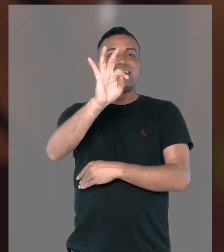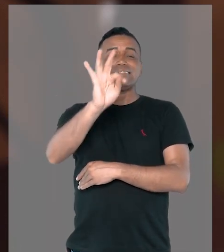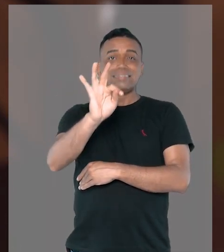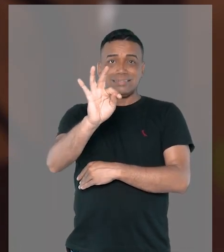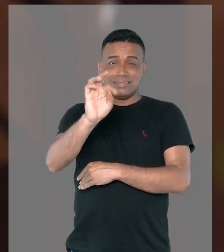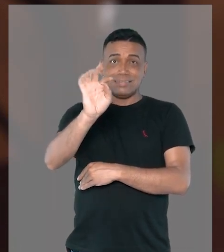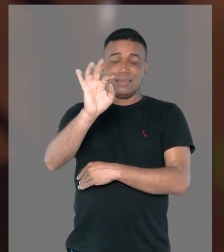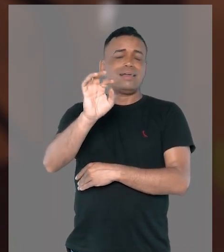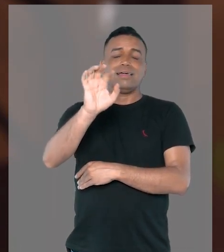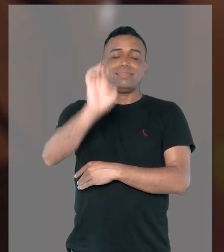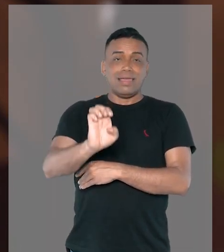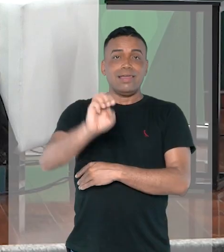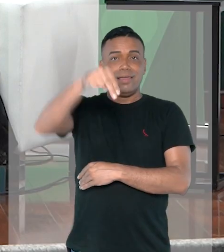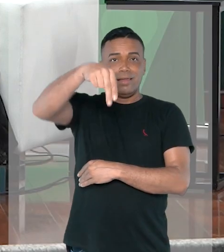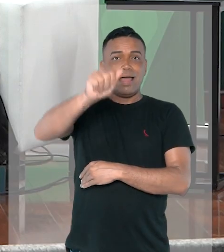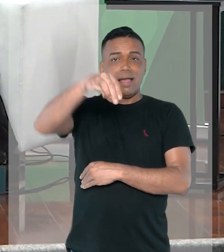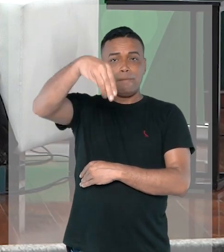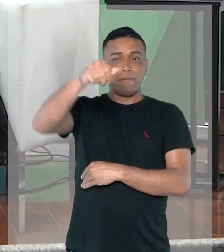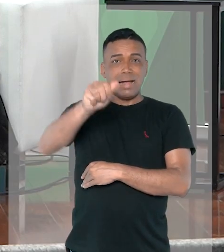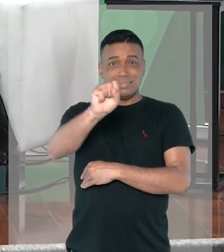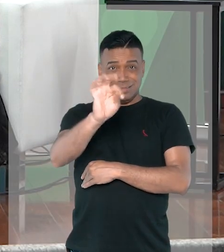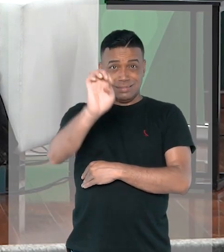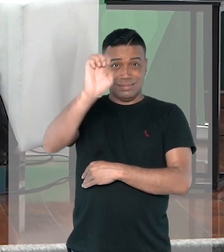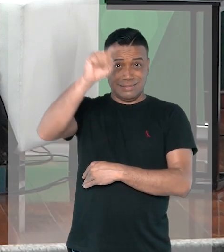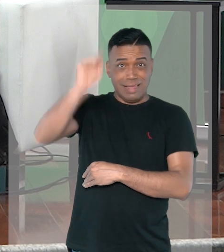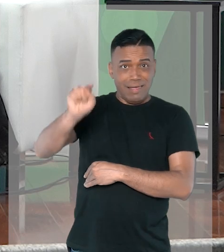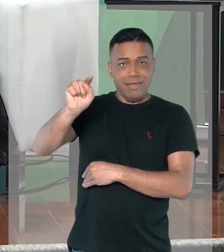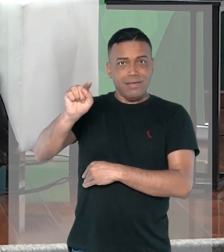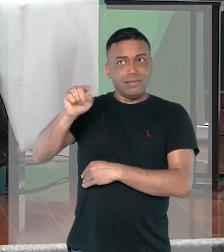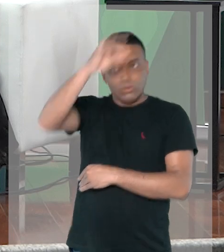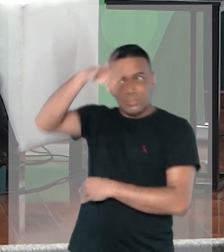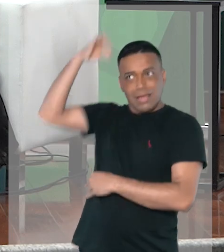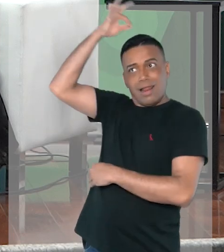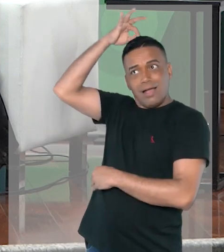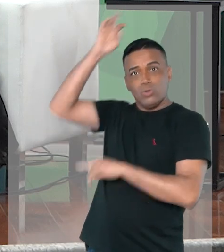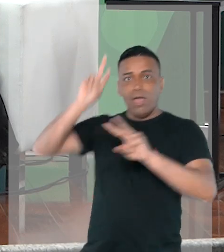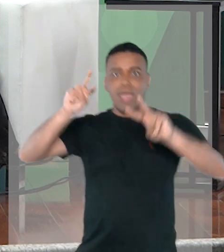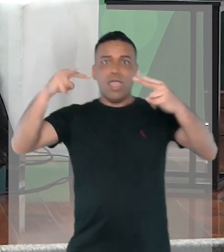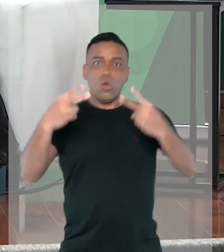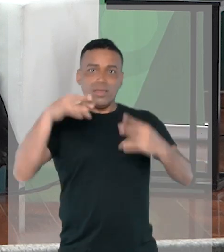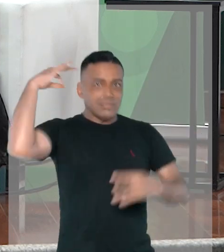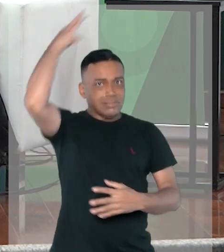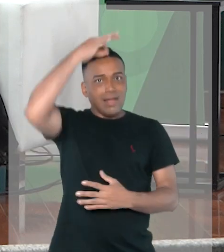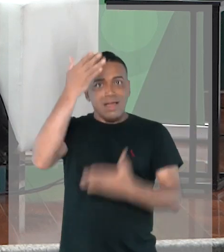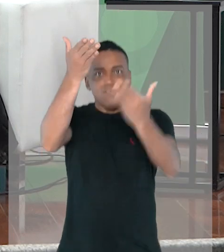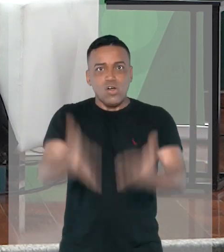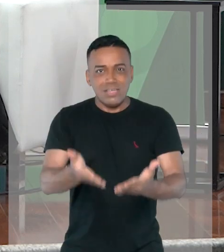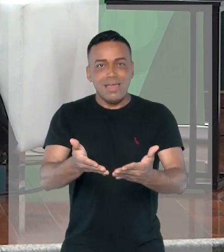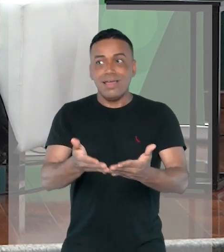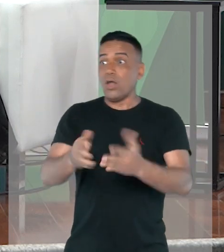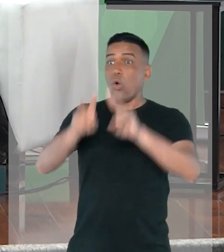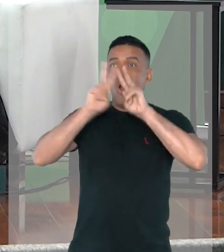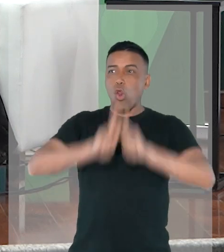o sagrado em mim reconhece e cumprimenta o sagrado em você. Ela colocou as mãozinhas palma com palma, olhou para aquela